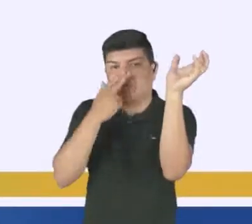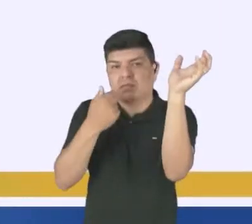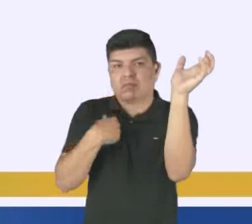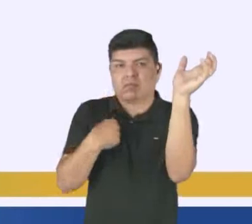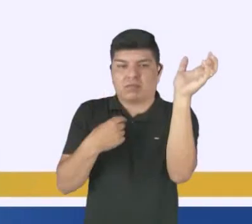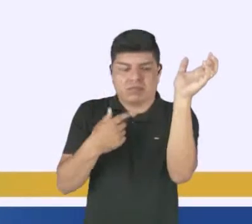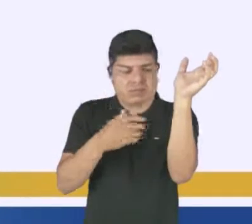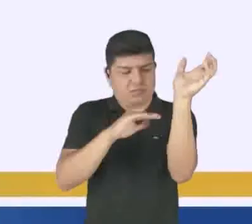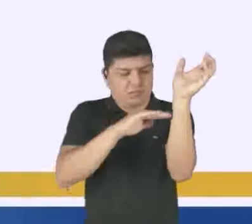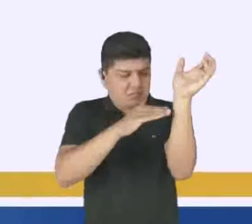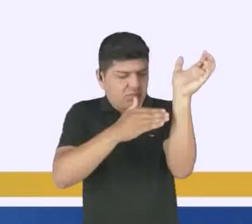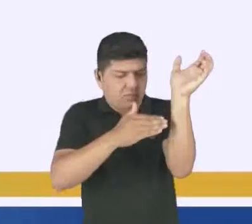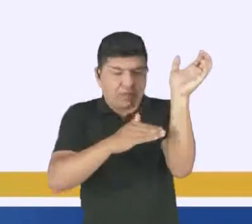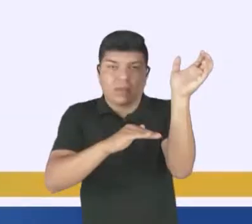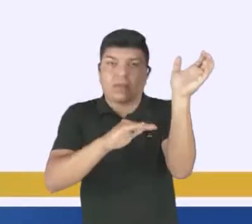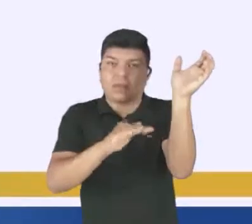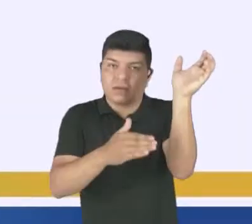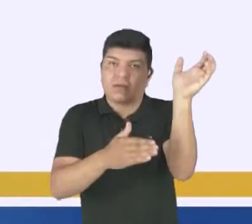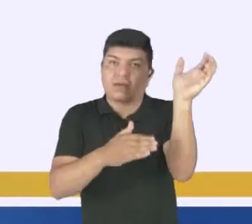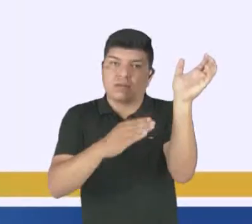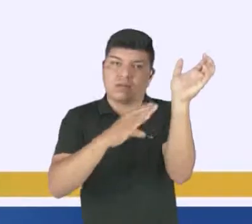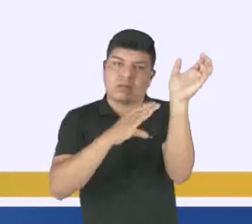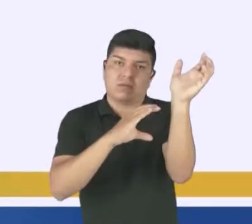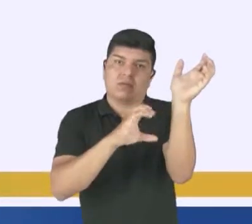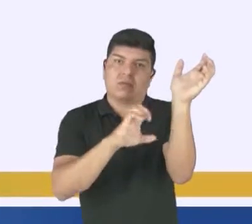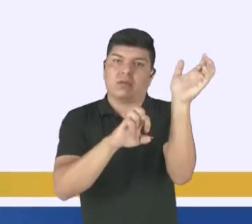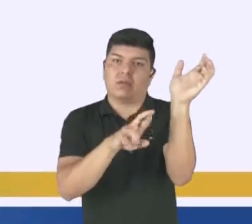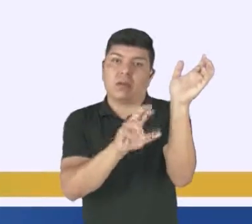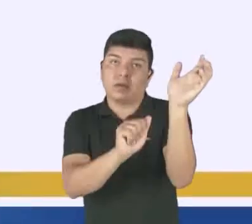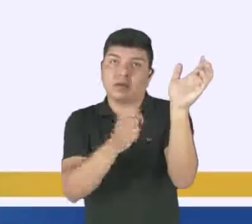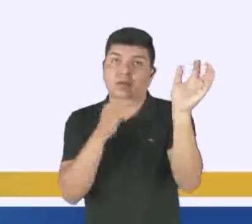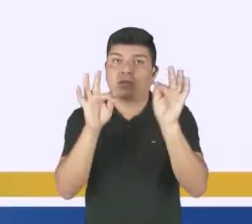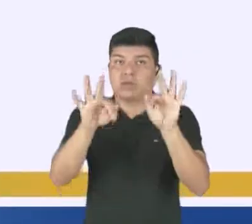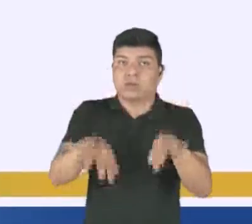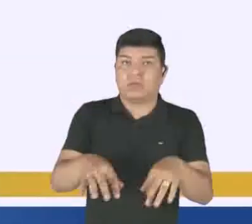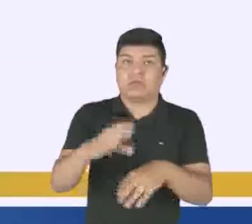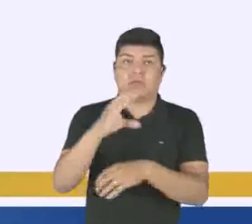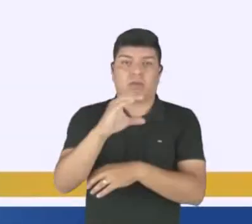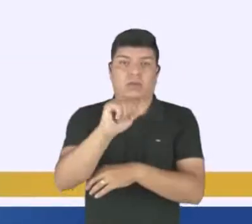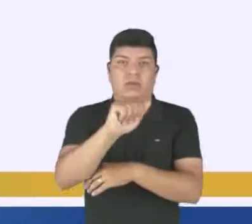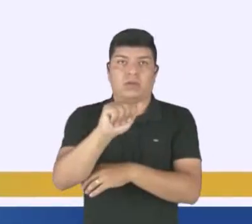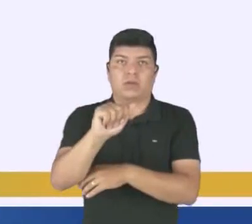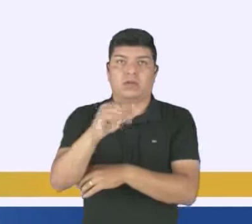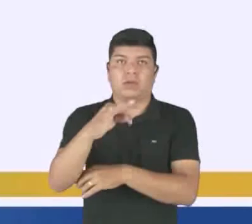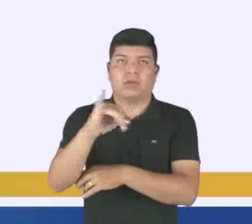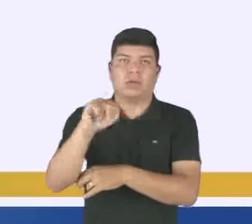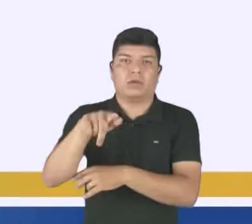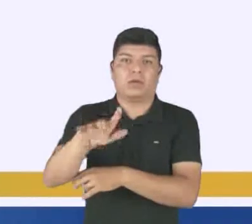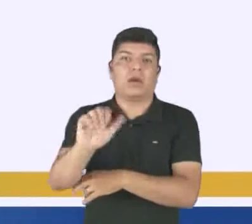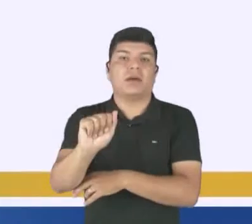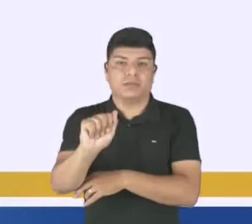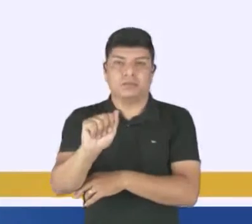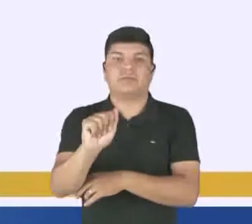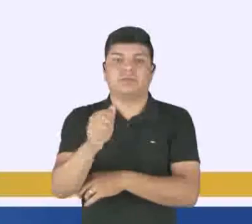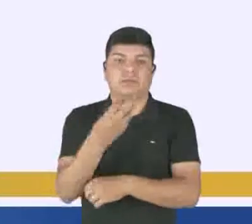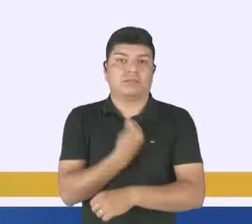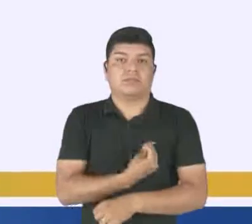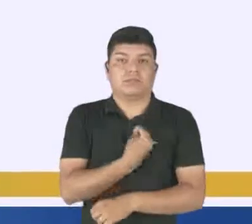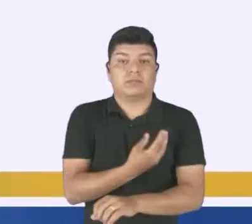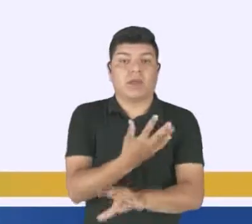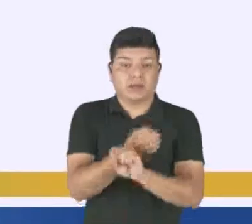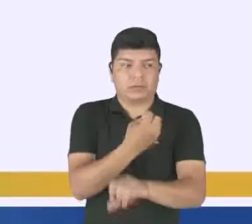um reforço de cera. E por último, a caatinga, que é exatamente a região semiárida que vai ter a presença